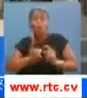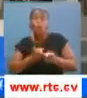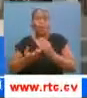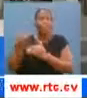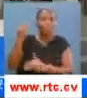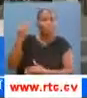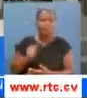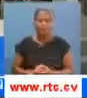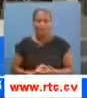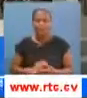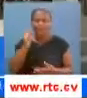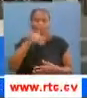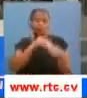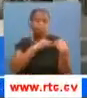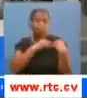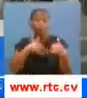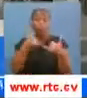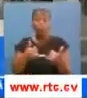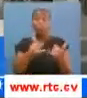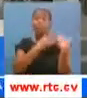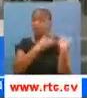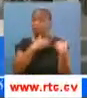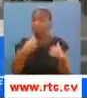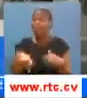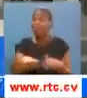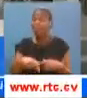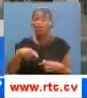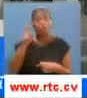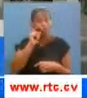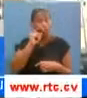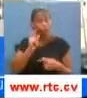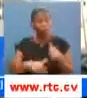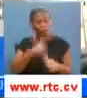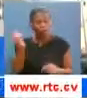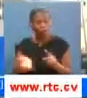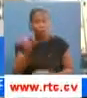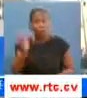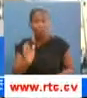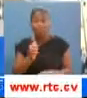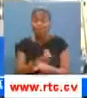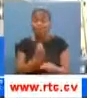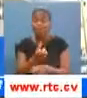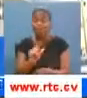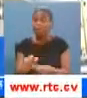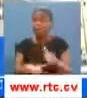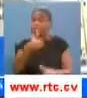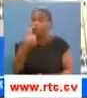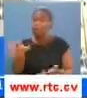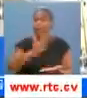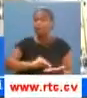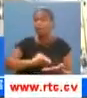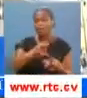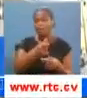antes. Quem assumir depois terá como responsabilidade preservar os ganhos já alcançados e trabalhar para melhorar ainda